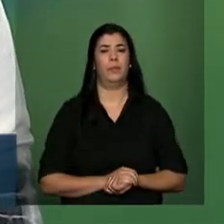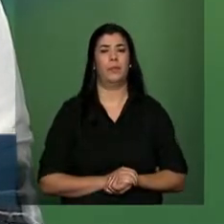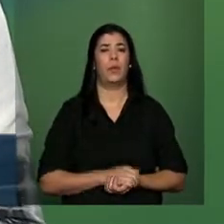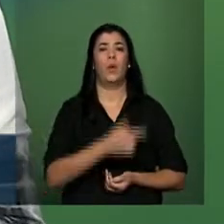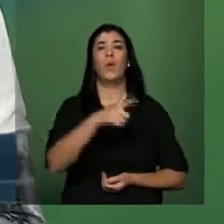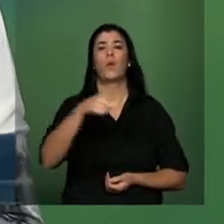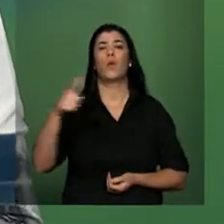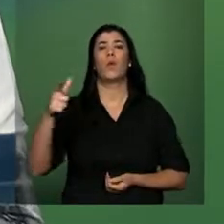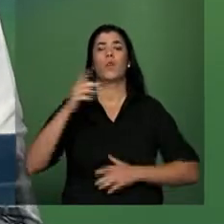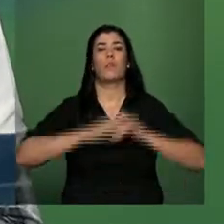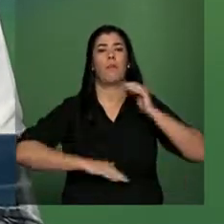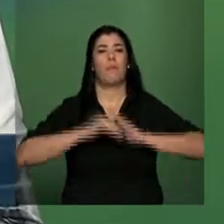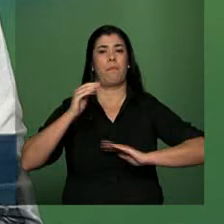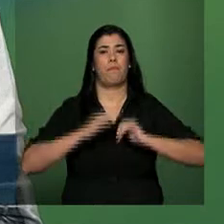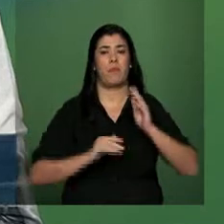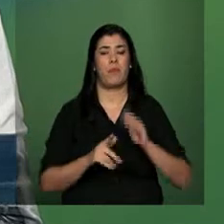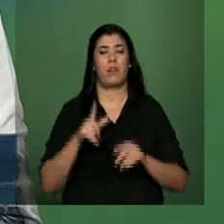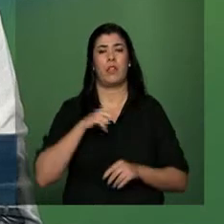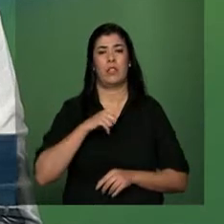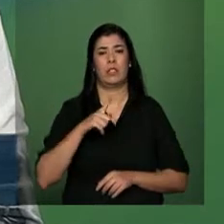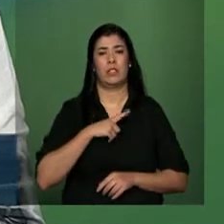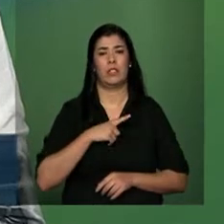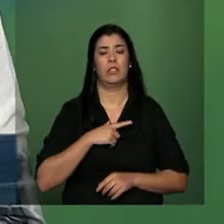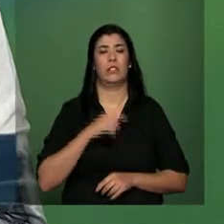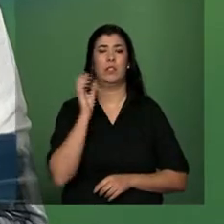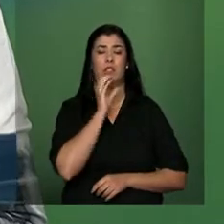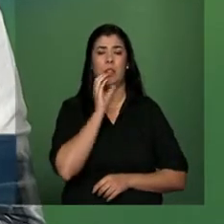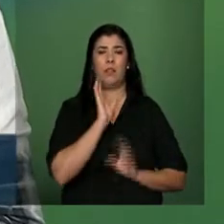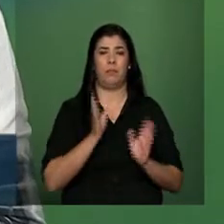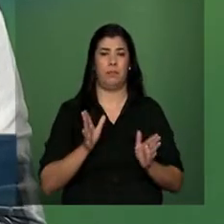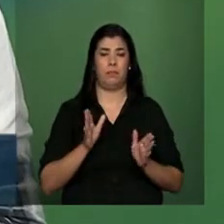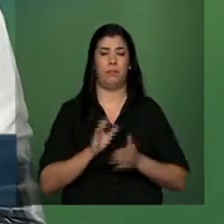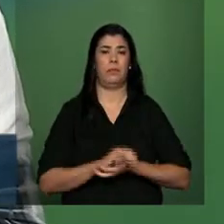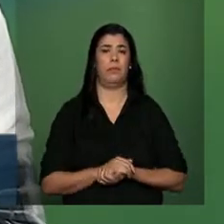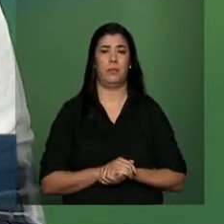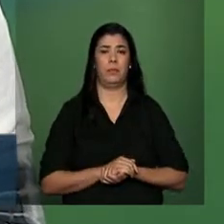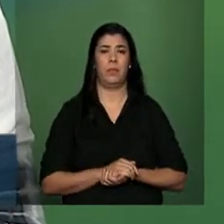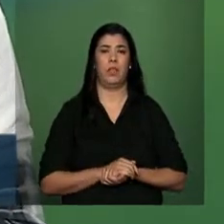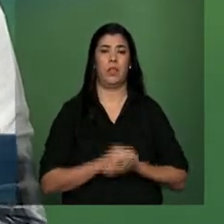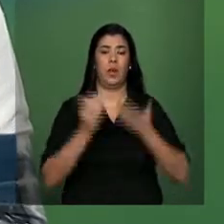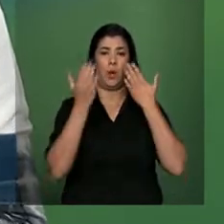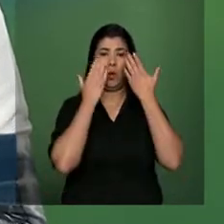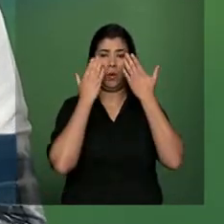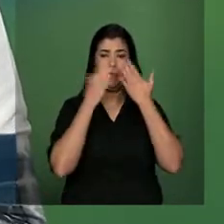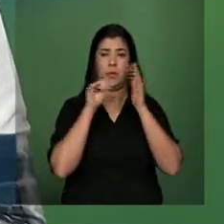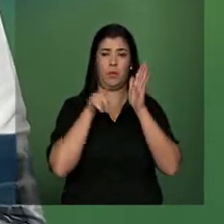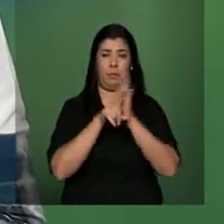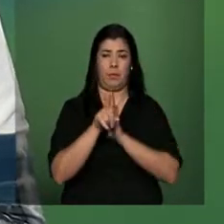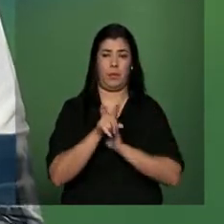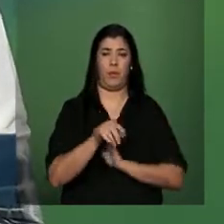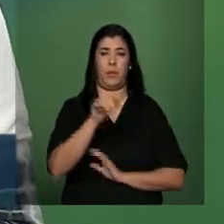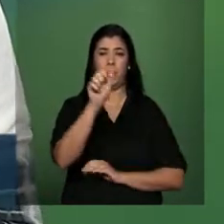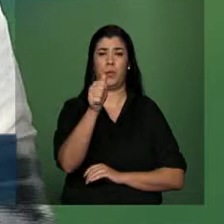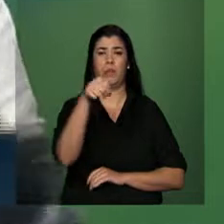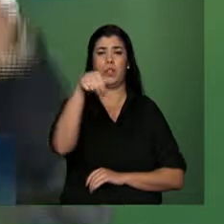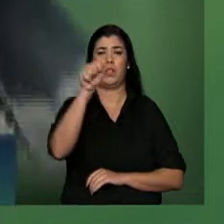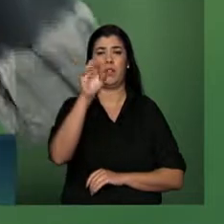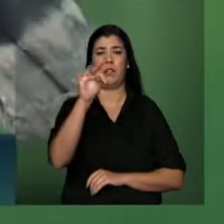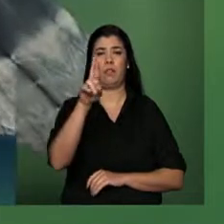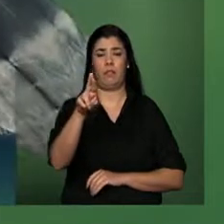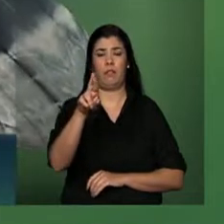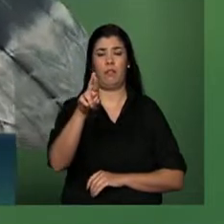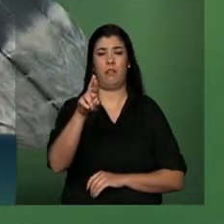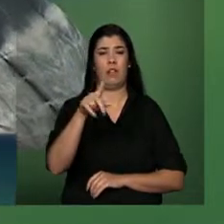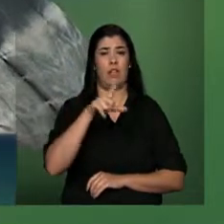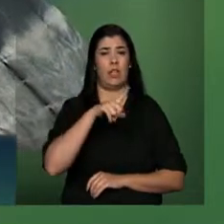as outras medidas são todas imediatas. Com relação à ANATER, ela é um instrumento muito importante que eu tenho